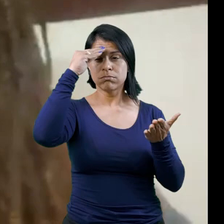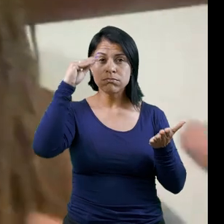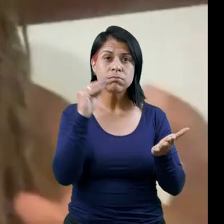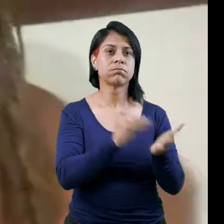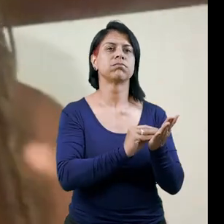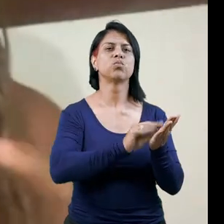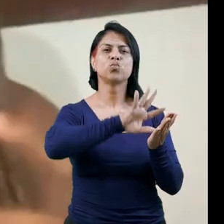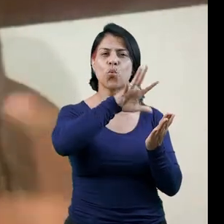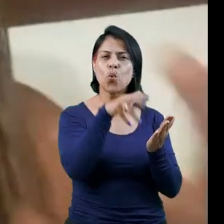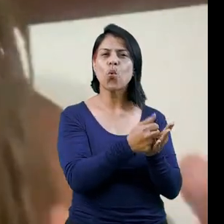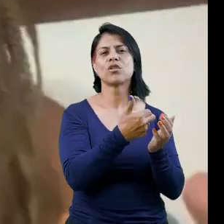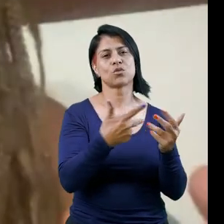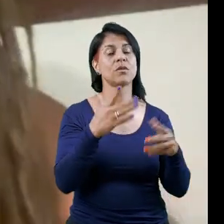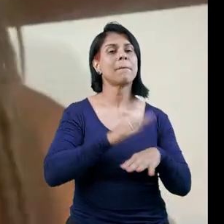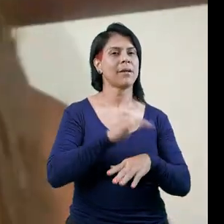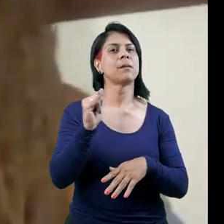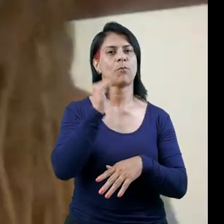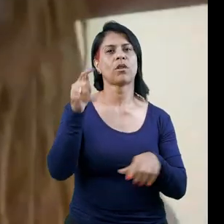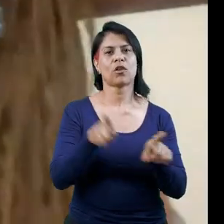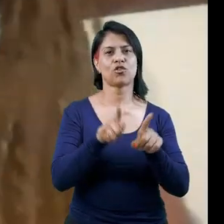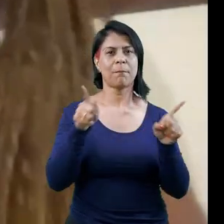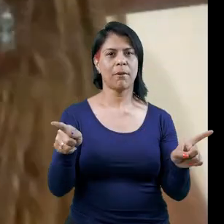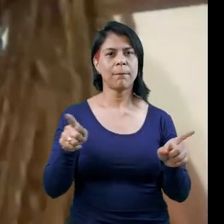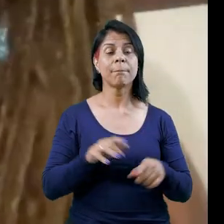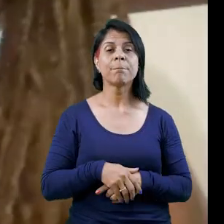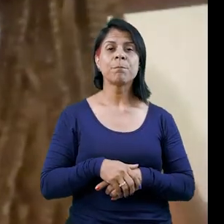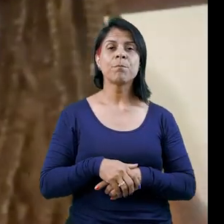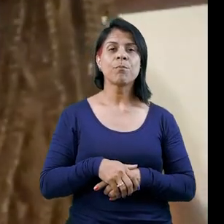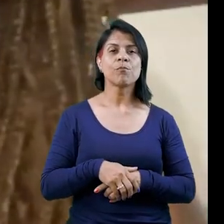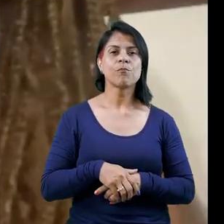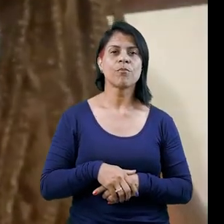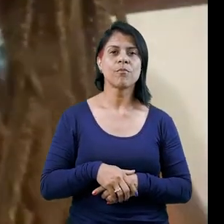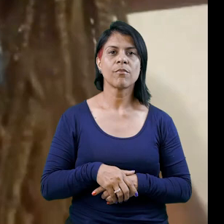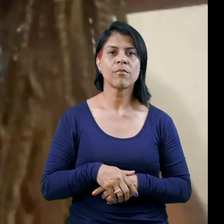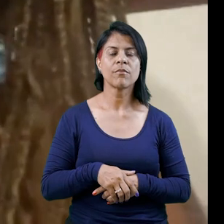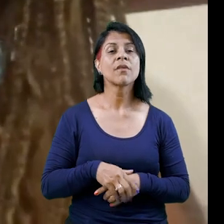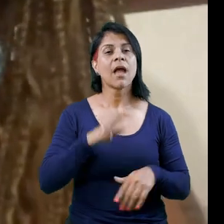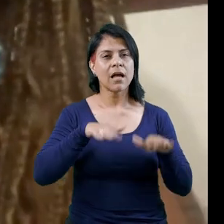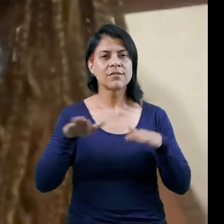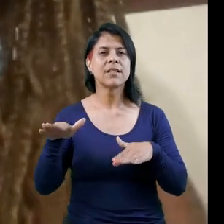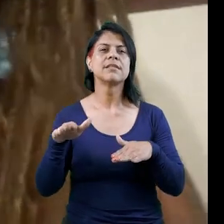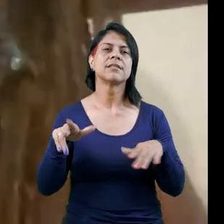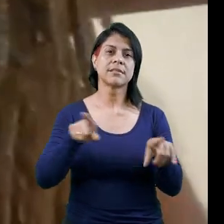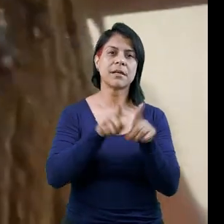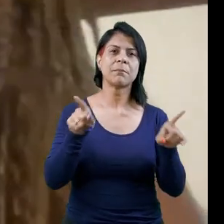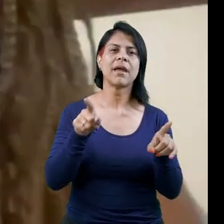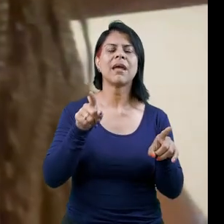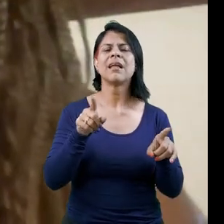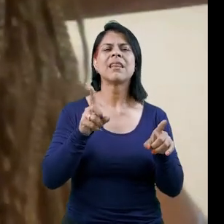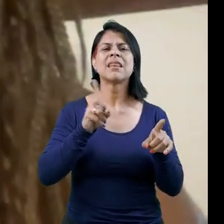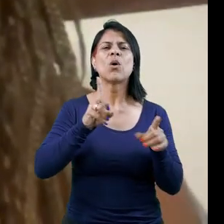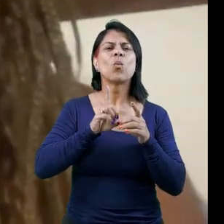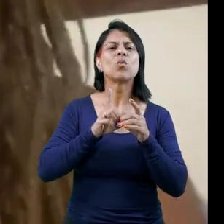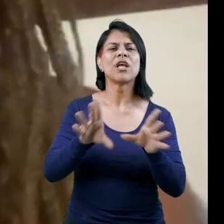registrar as coisas. Eu acho que é importante a gente, às vezes, não